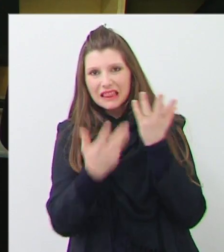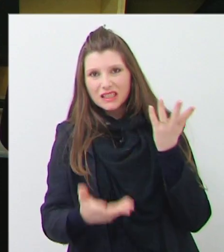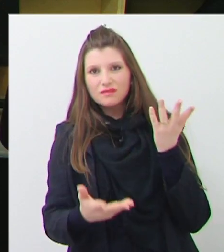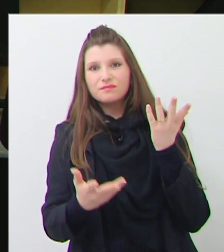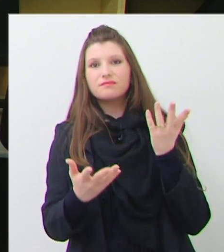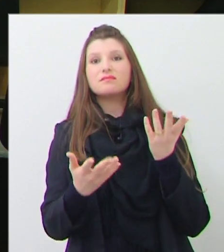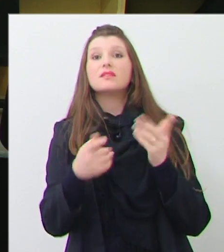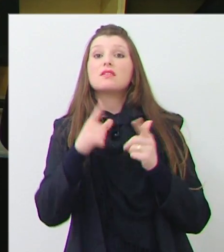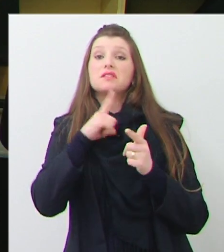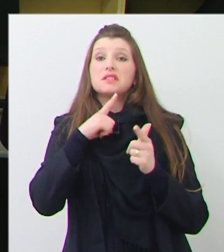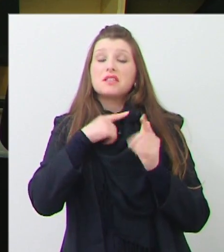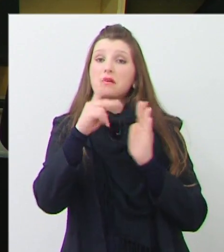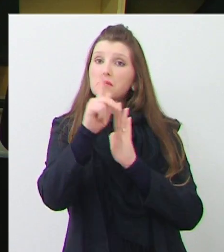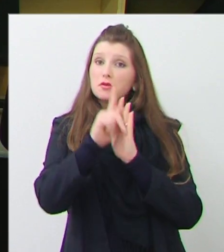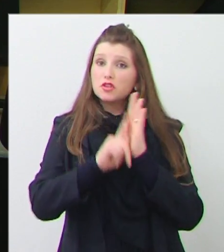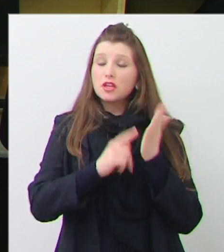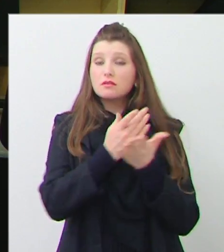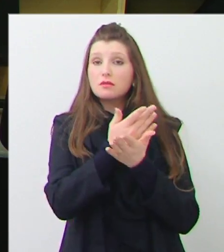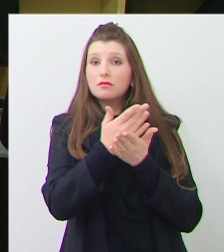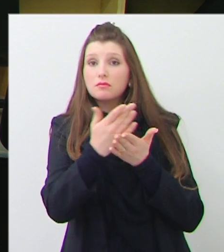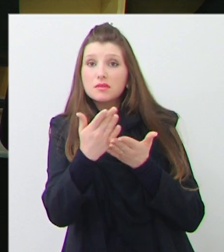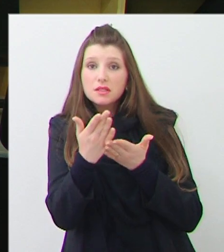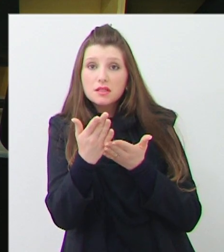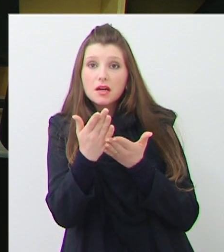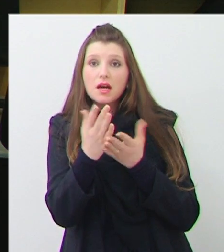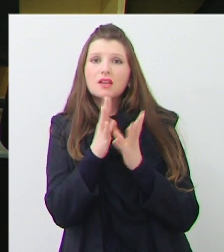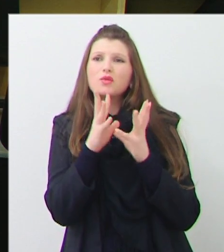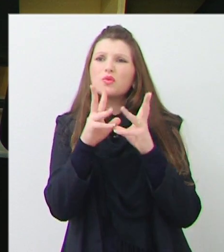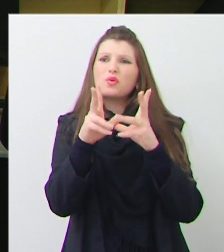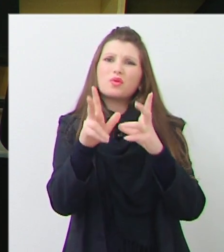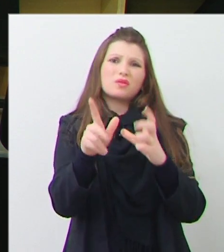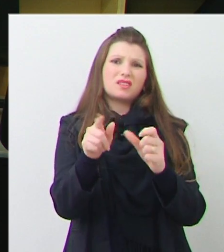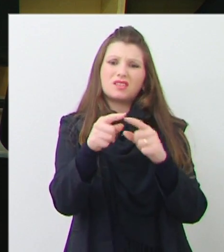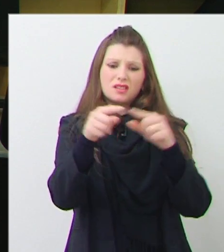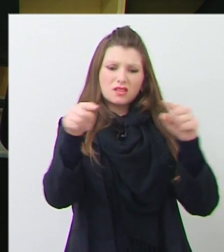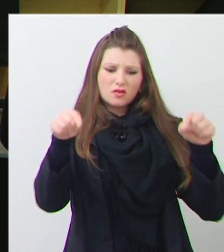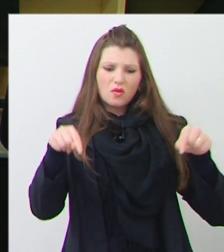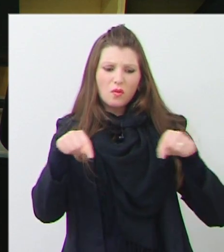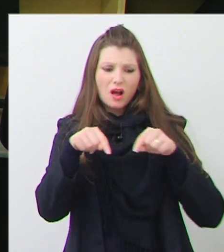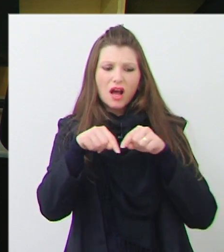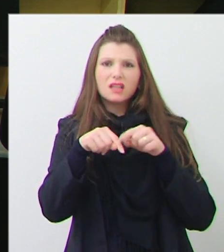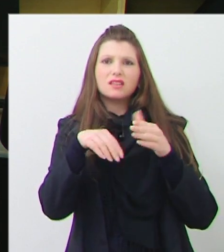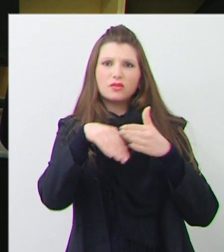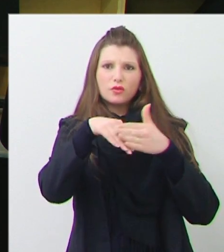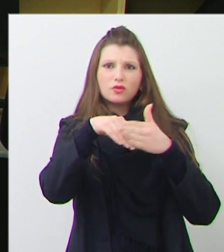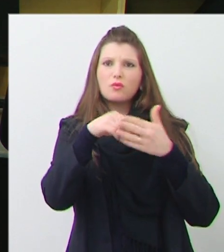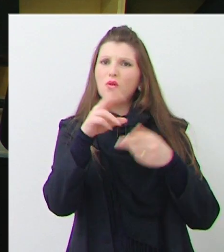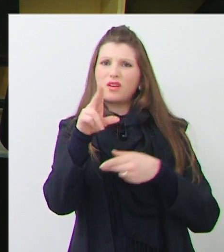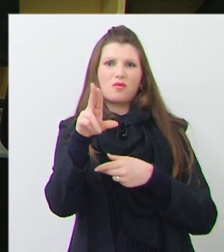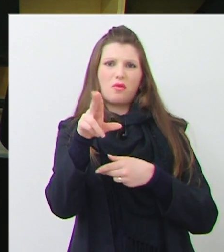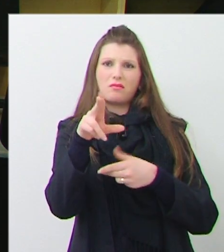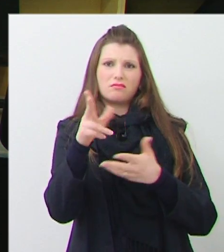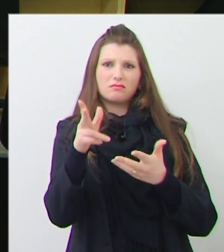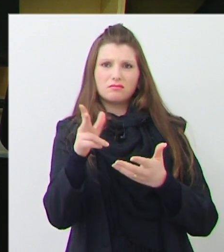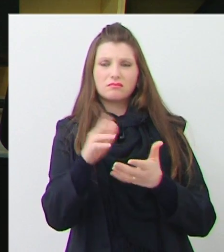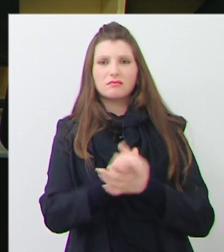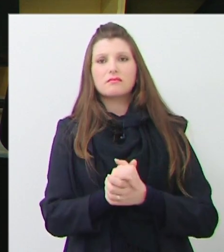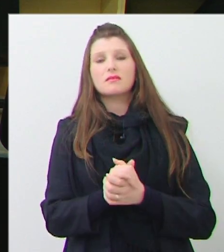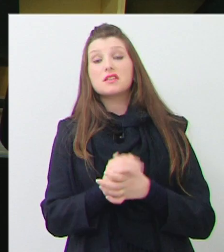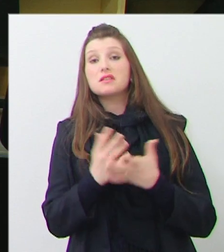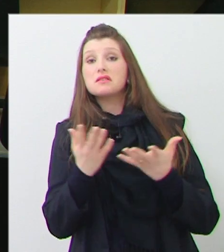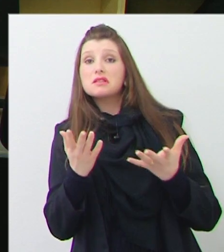porque o projeto ele é universal, a quadra, todas as quadras são iguais, não muda, é padrão. Então, e